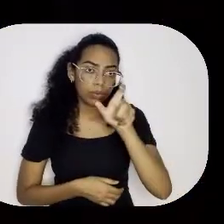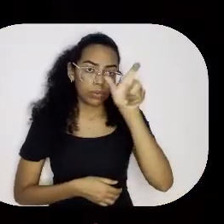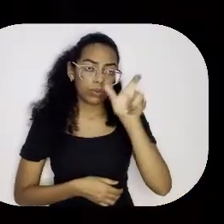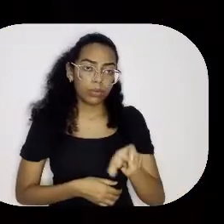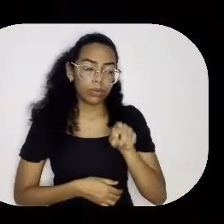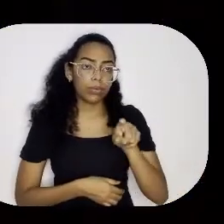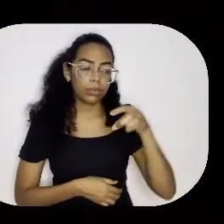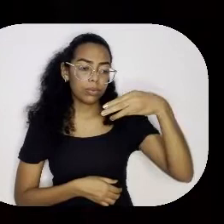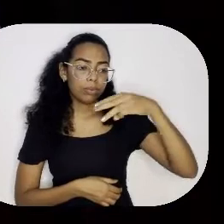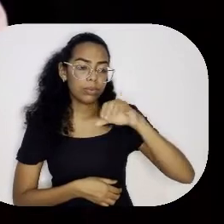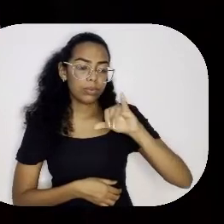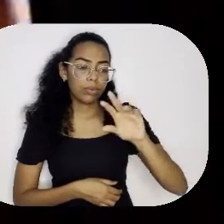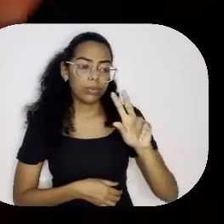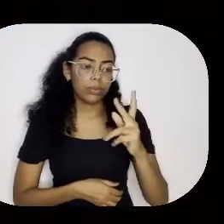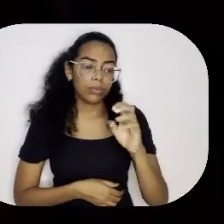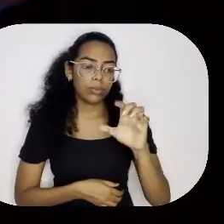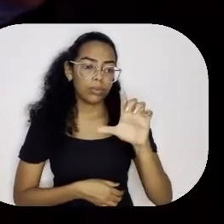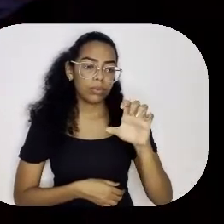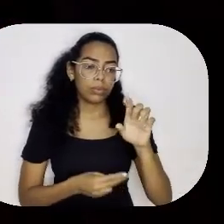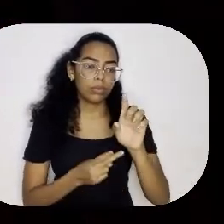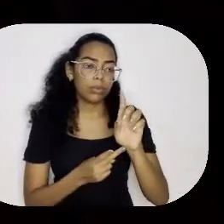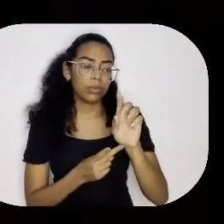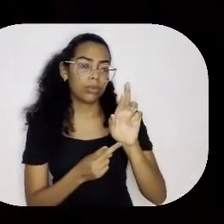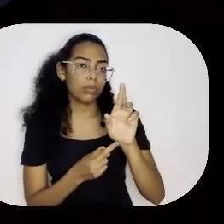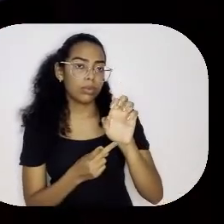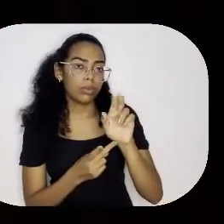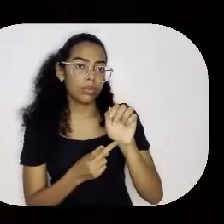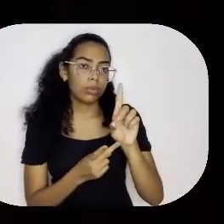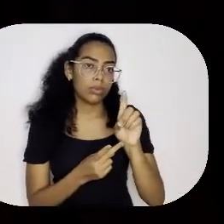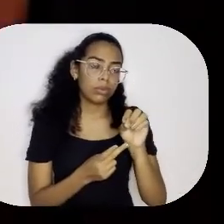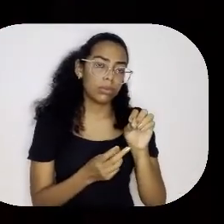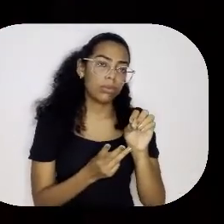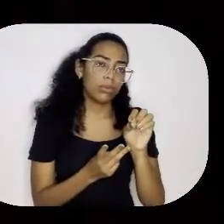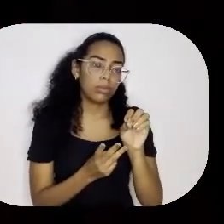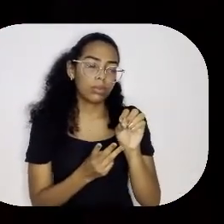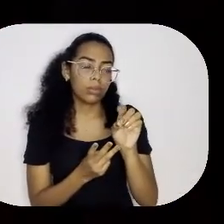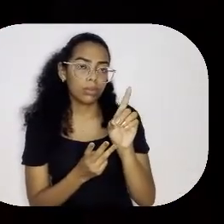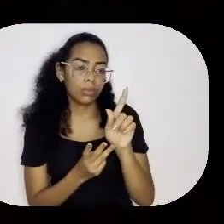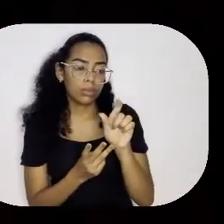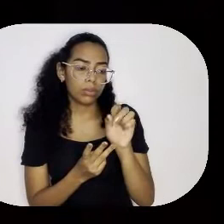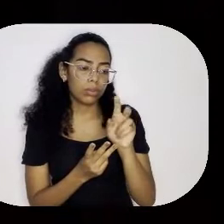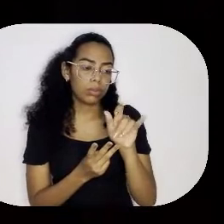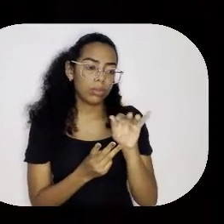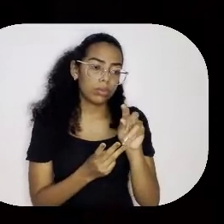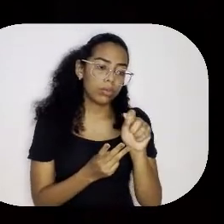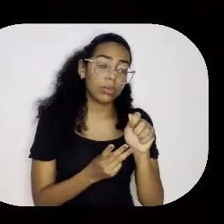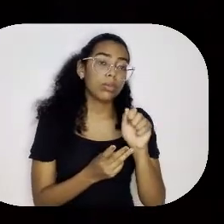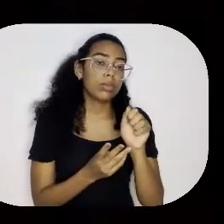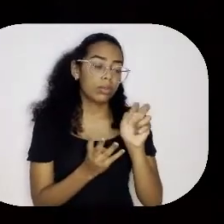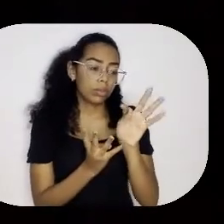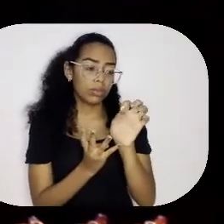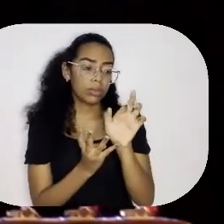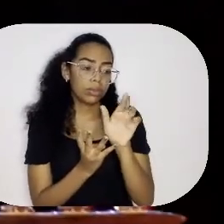lembrados. Michele Militão, Jordane Carvalho, Evaldo Gouveia, e alguns participavam aqui do nosso